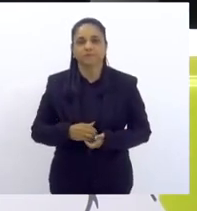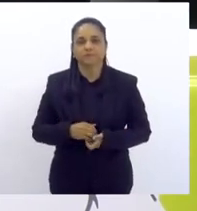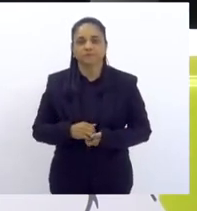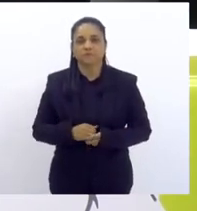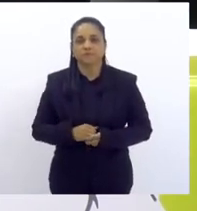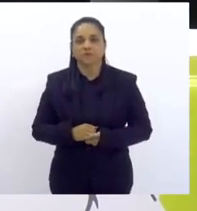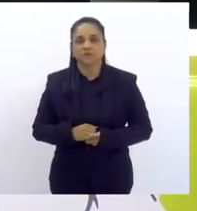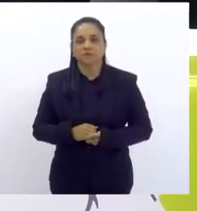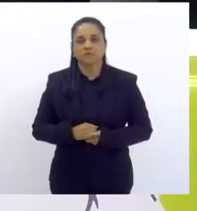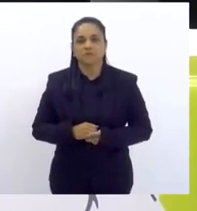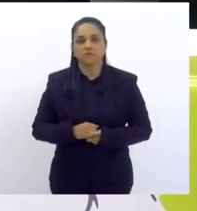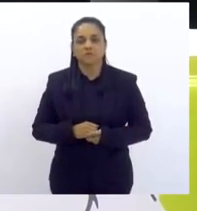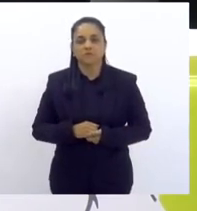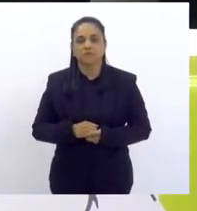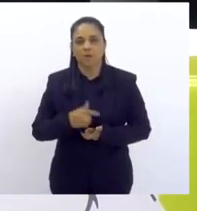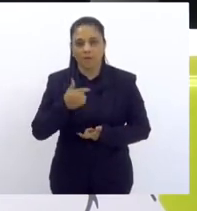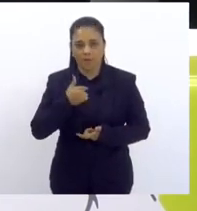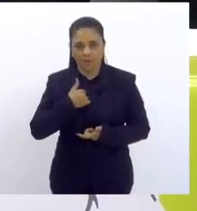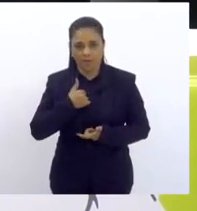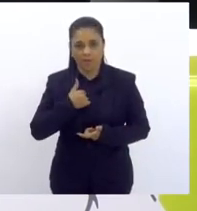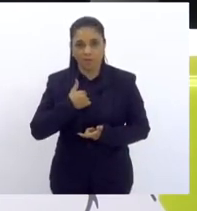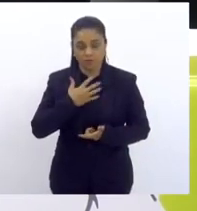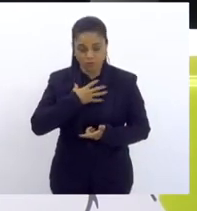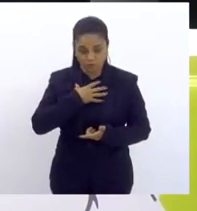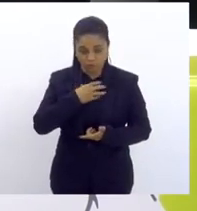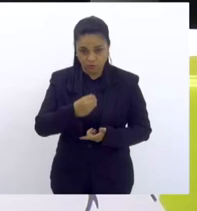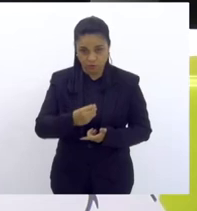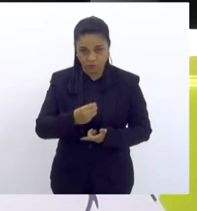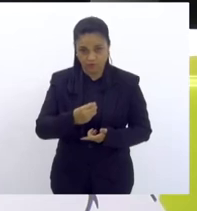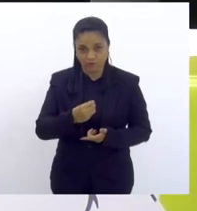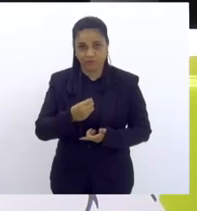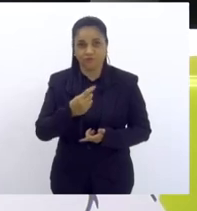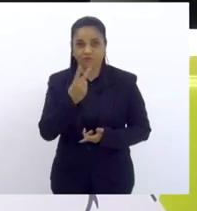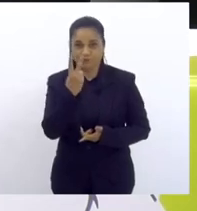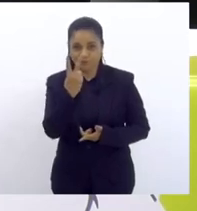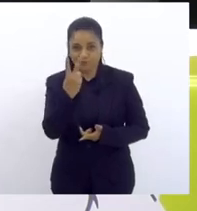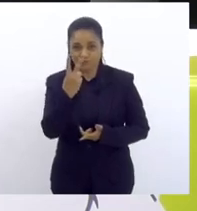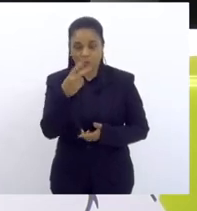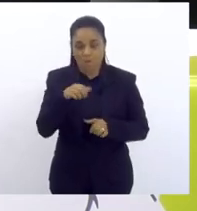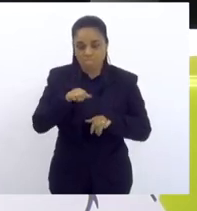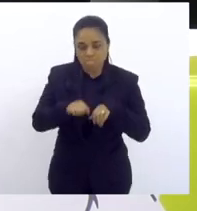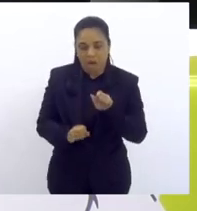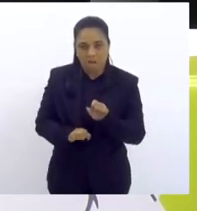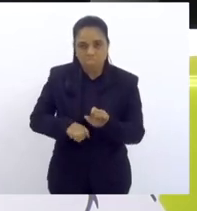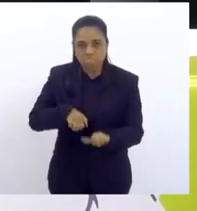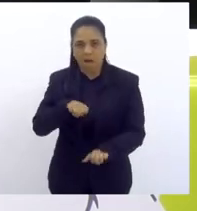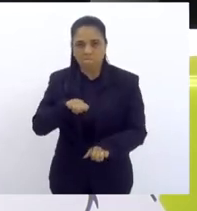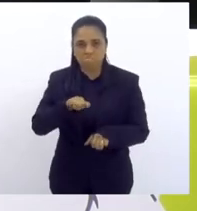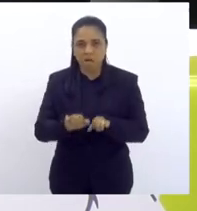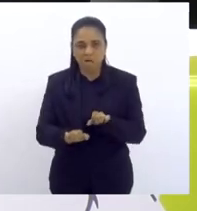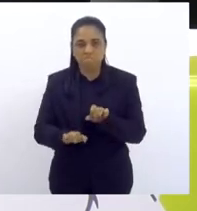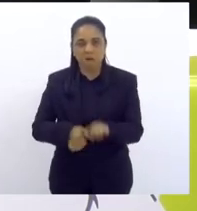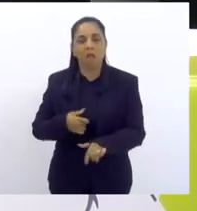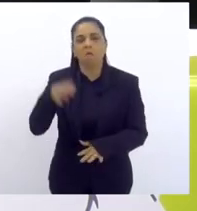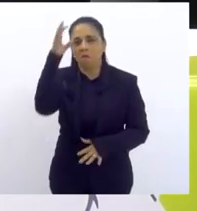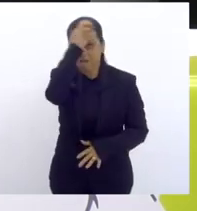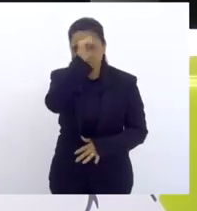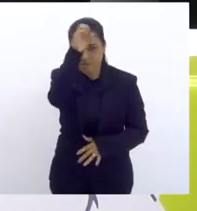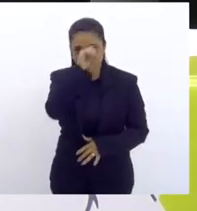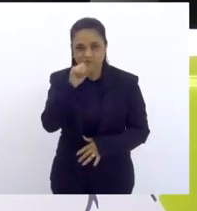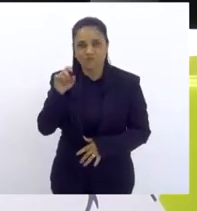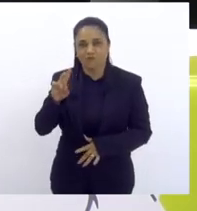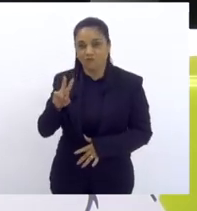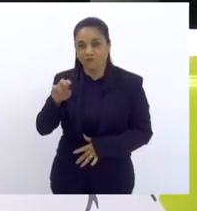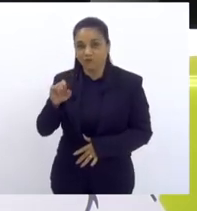pai adotante de dois filhos de quatro patas aprendi muito com Vinícius e